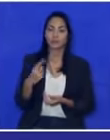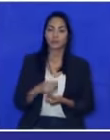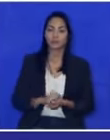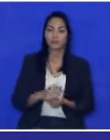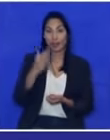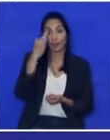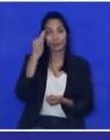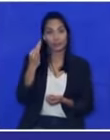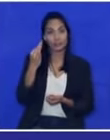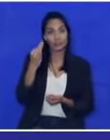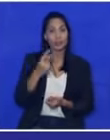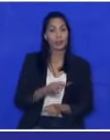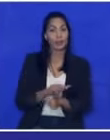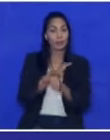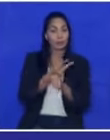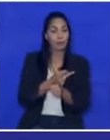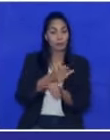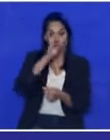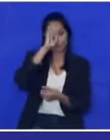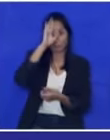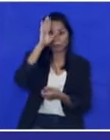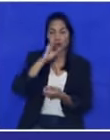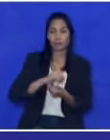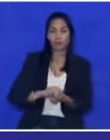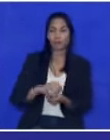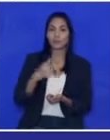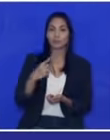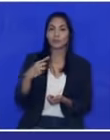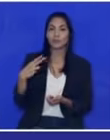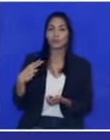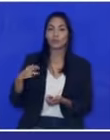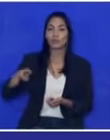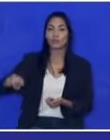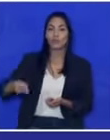5.461. Atenção ao prêmio na faixa principal.